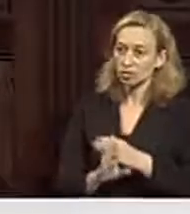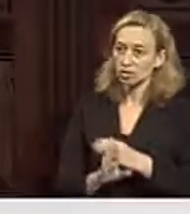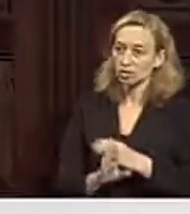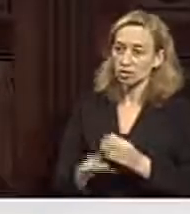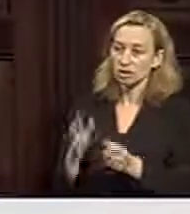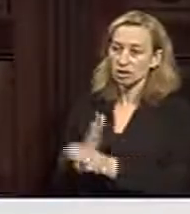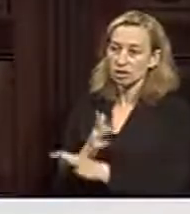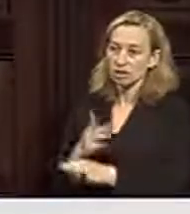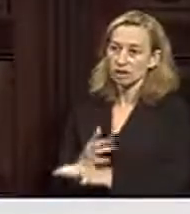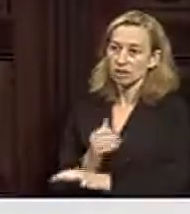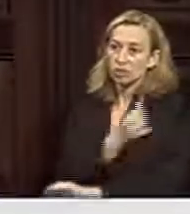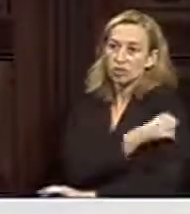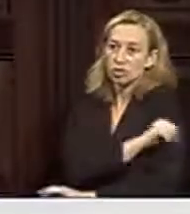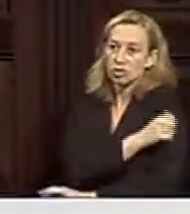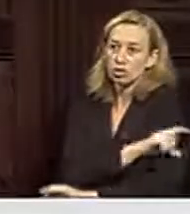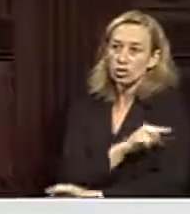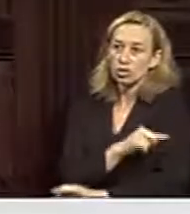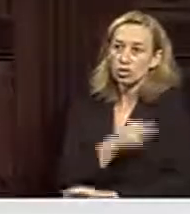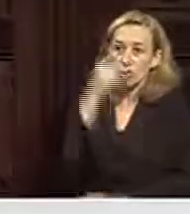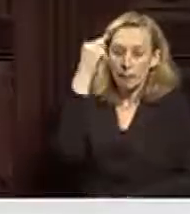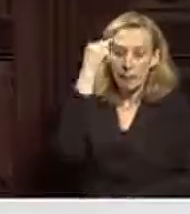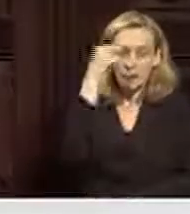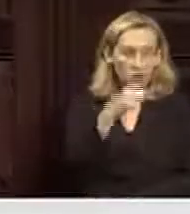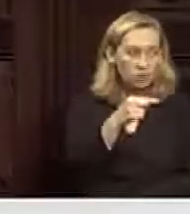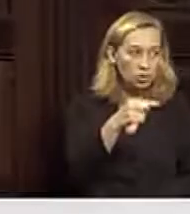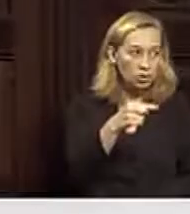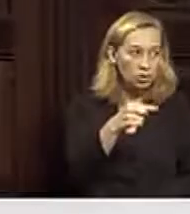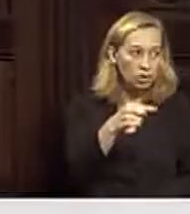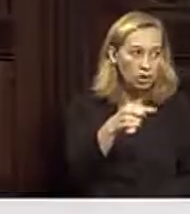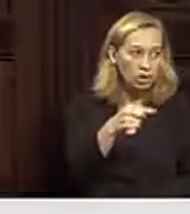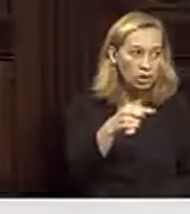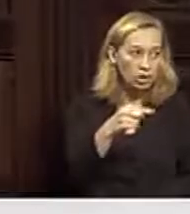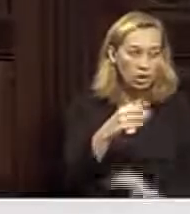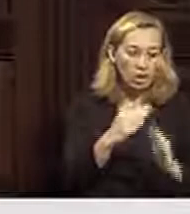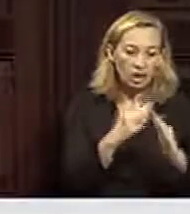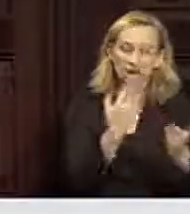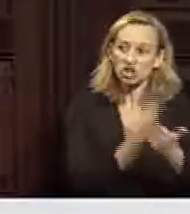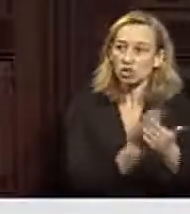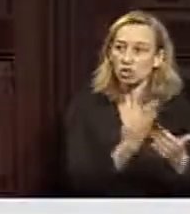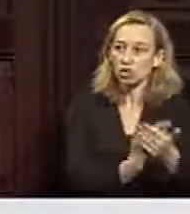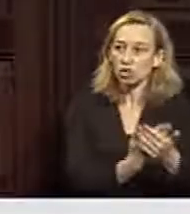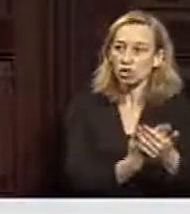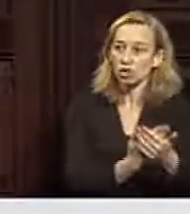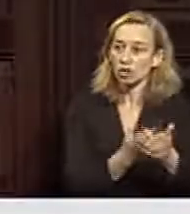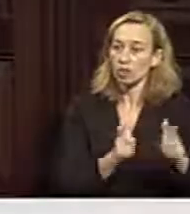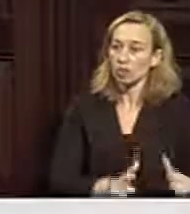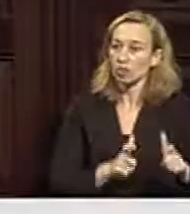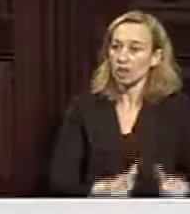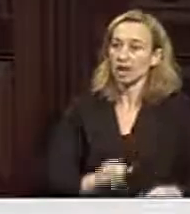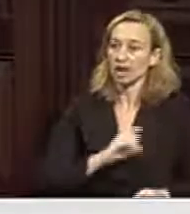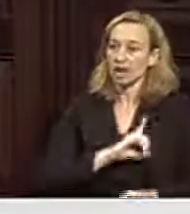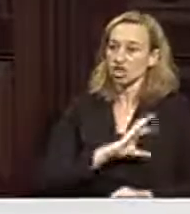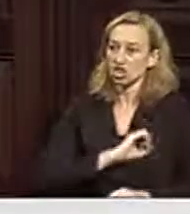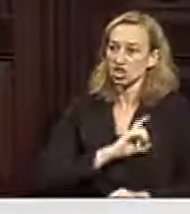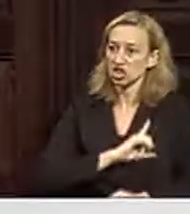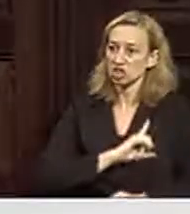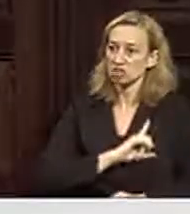mandou essas escolas lá para a Baixada Fluminense, para Caxias. Nada contra Caxias,